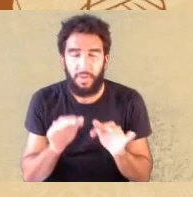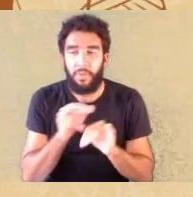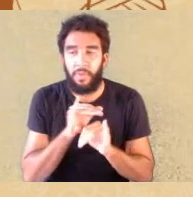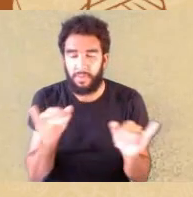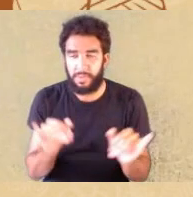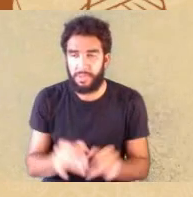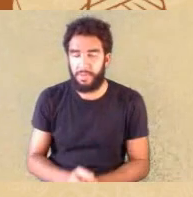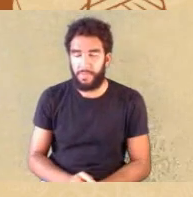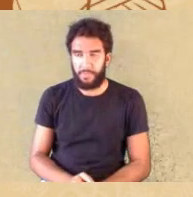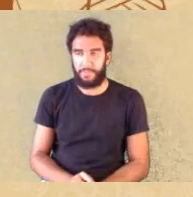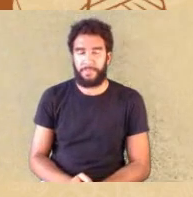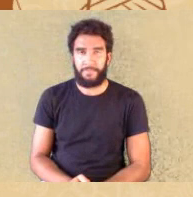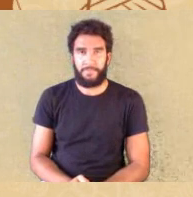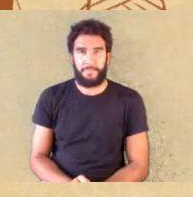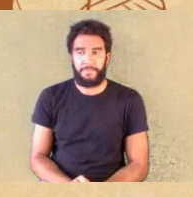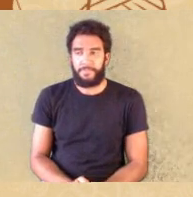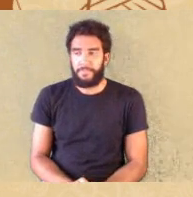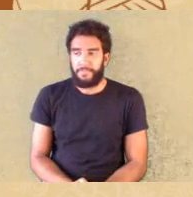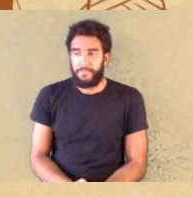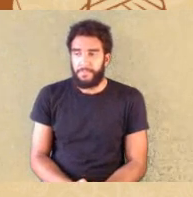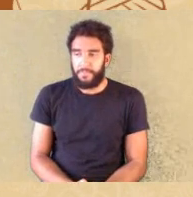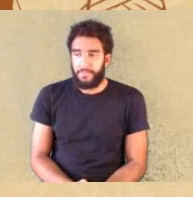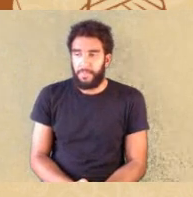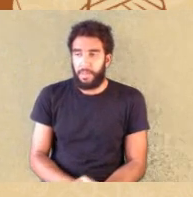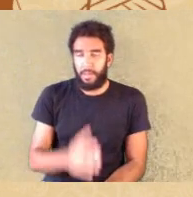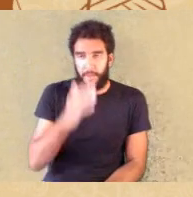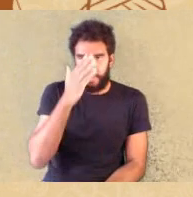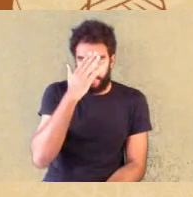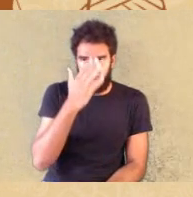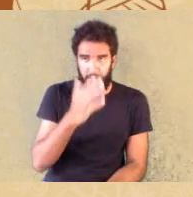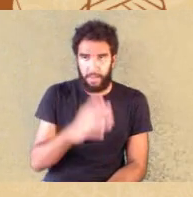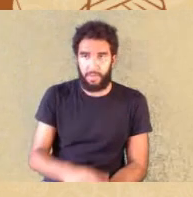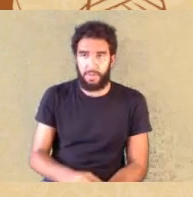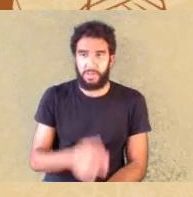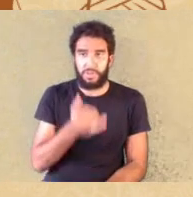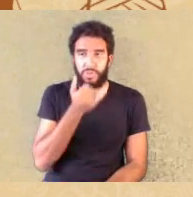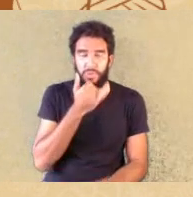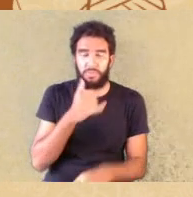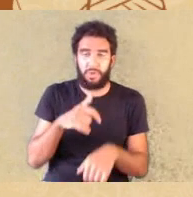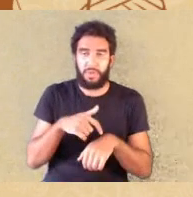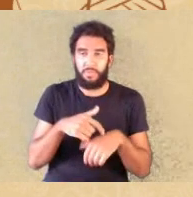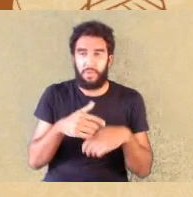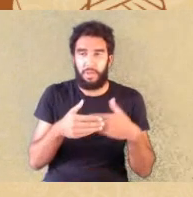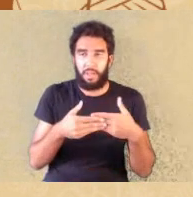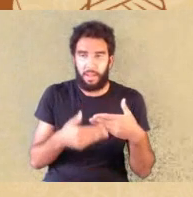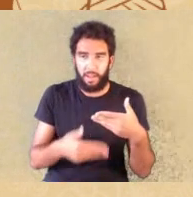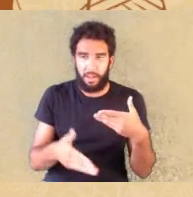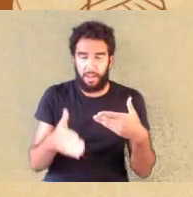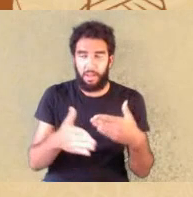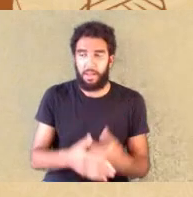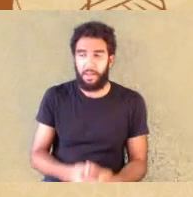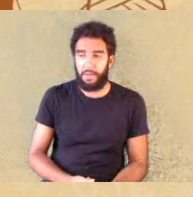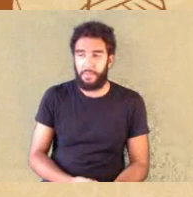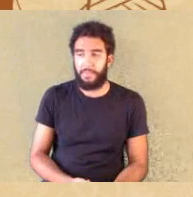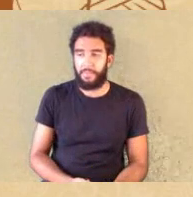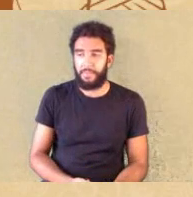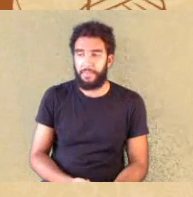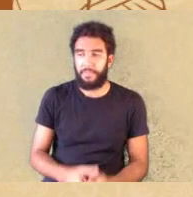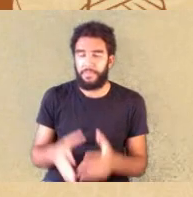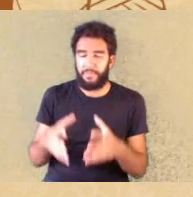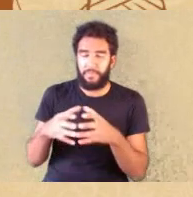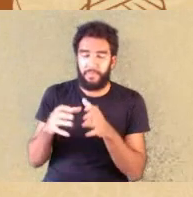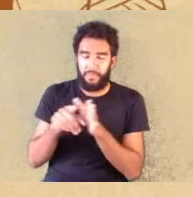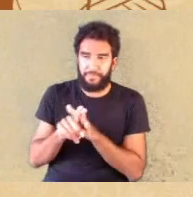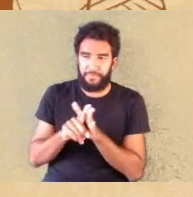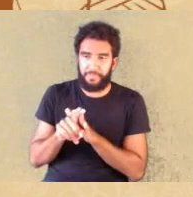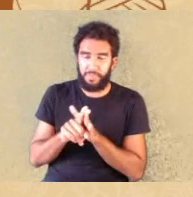de pesquisa. Obrigada, Virginia, desculpa, está tomando muito tempo, mas essa é uma do meu grupo de pesquisa.